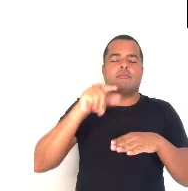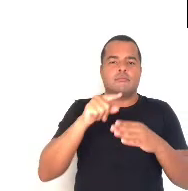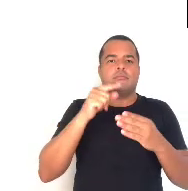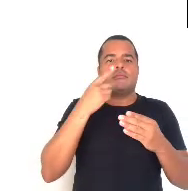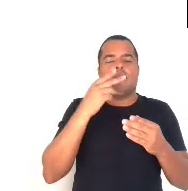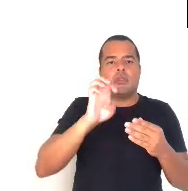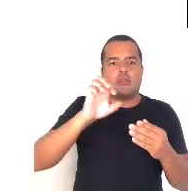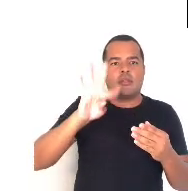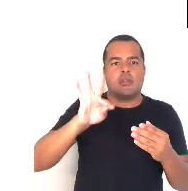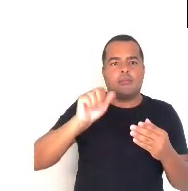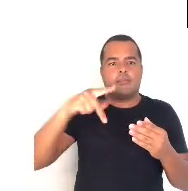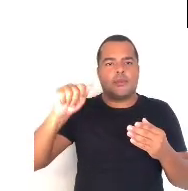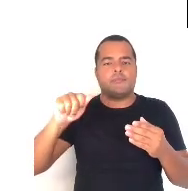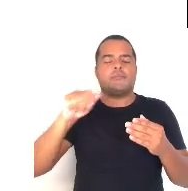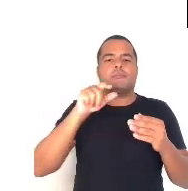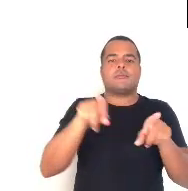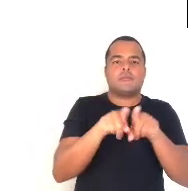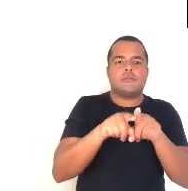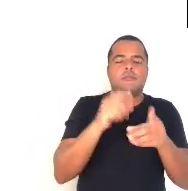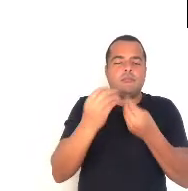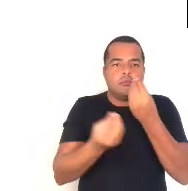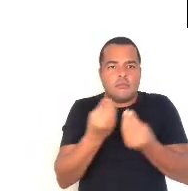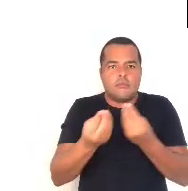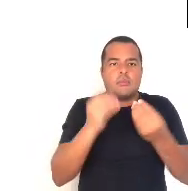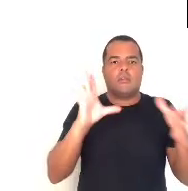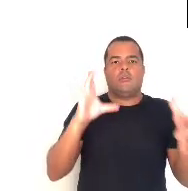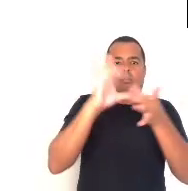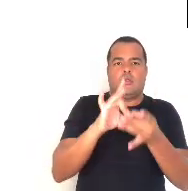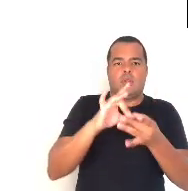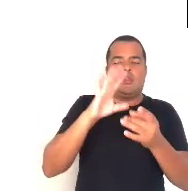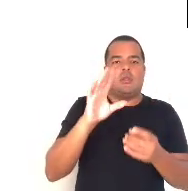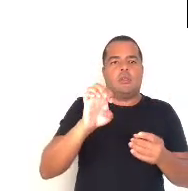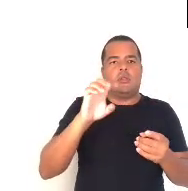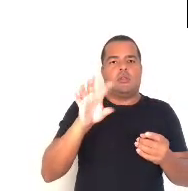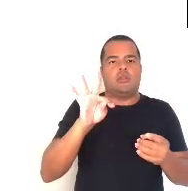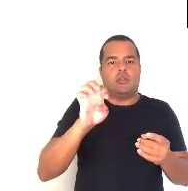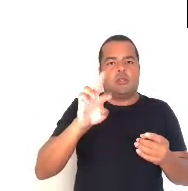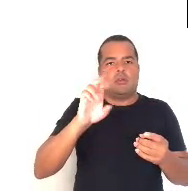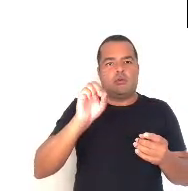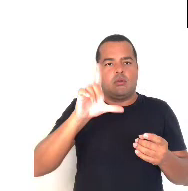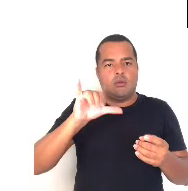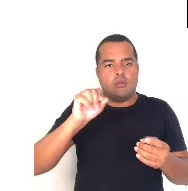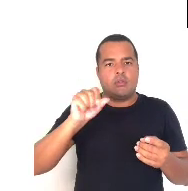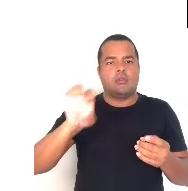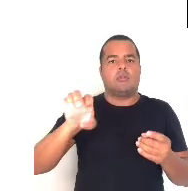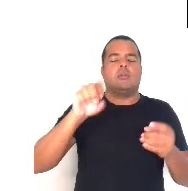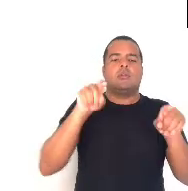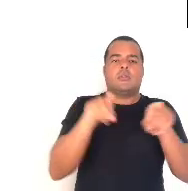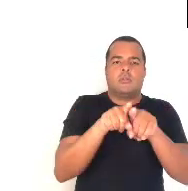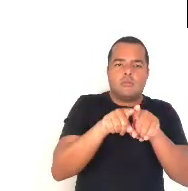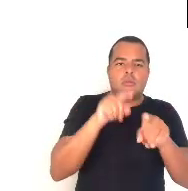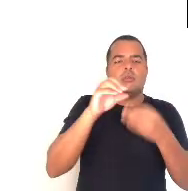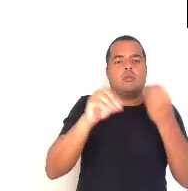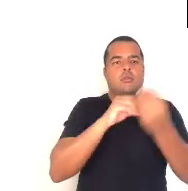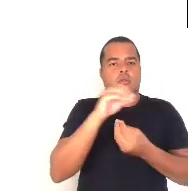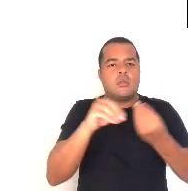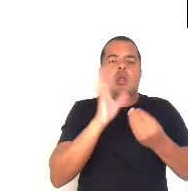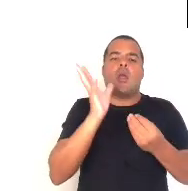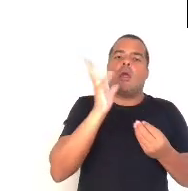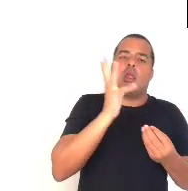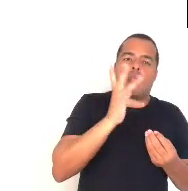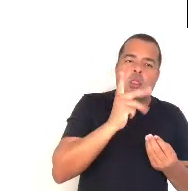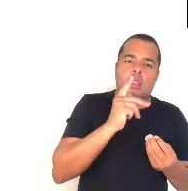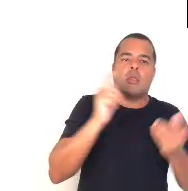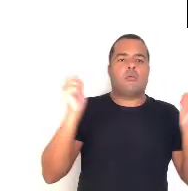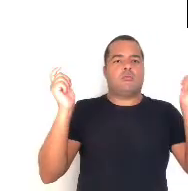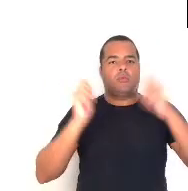em mais de uma etapa. E aí, a primeira etapa é justamente a ruptura da ligação à heterólise, que é um processo endotérmico, é